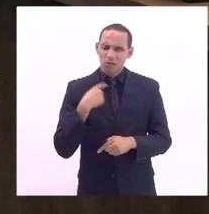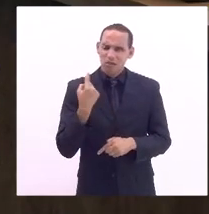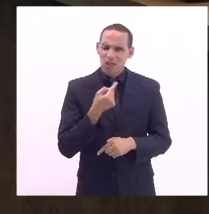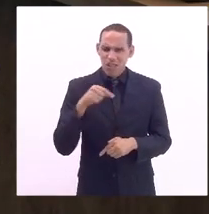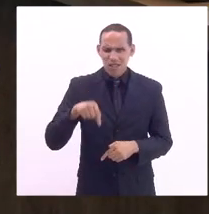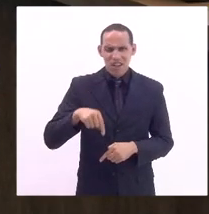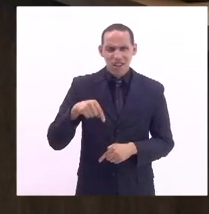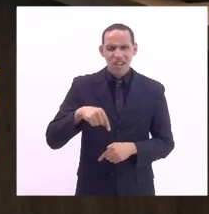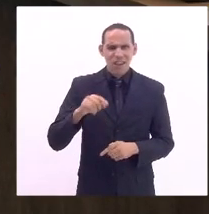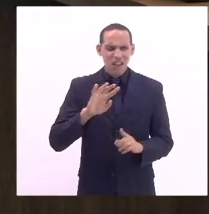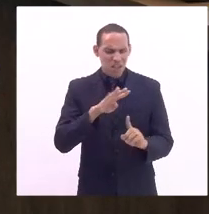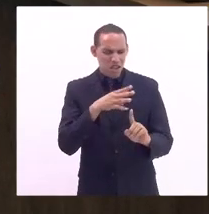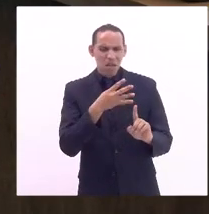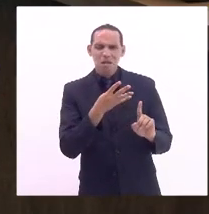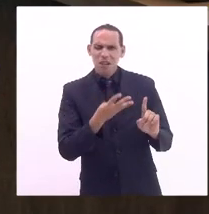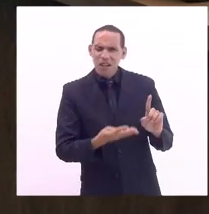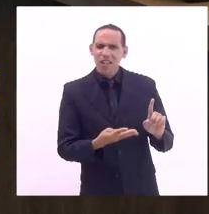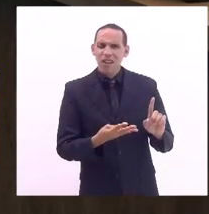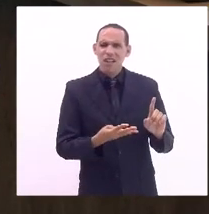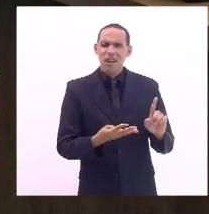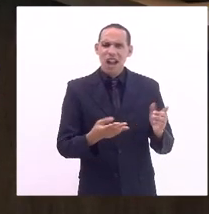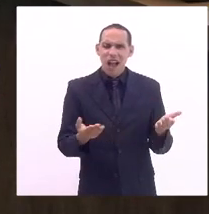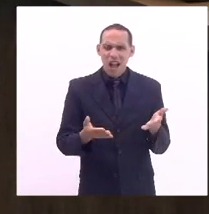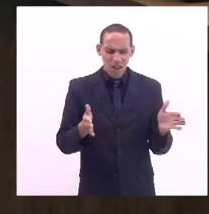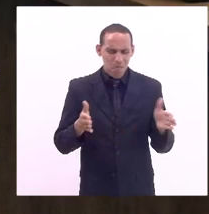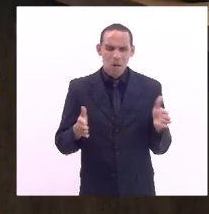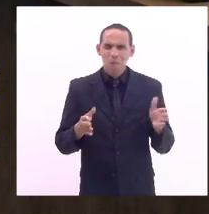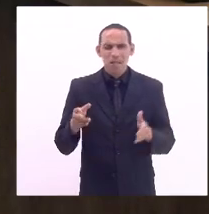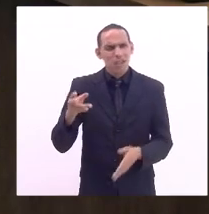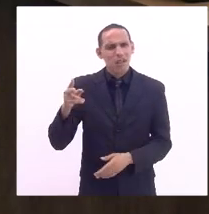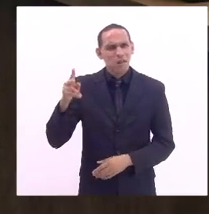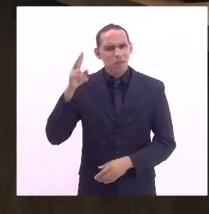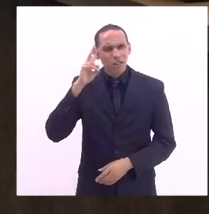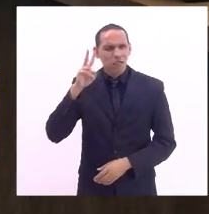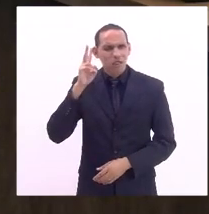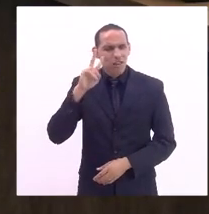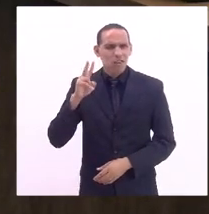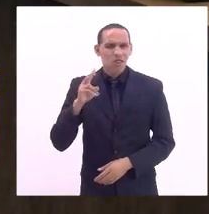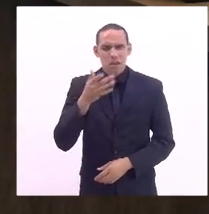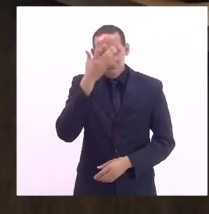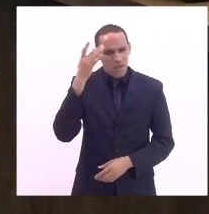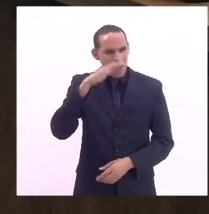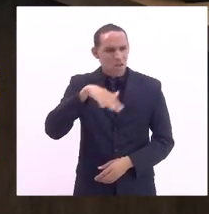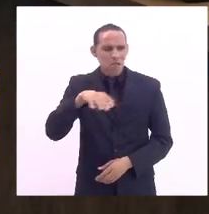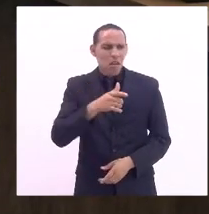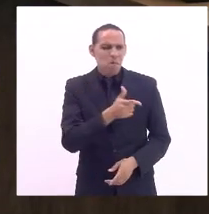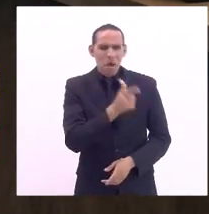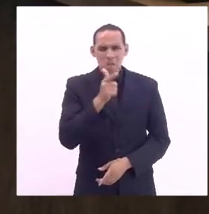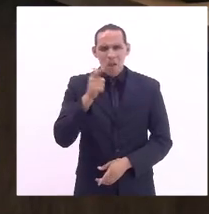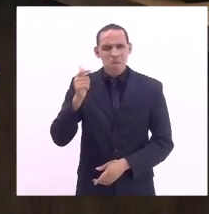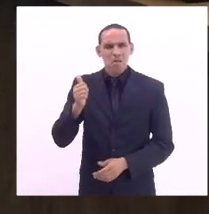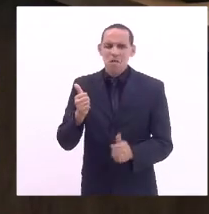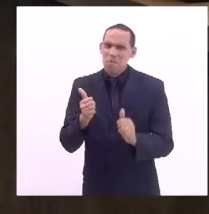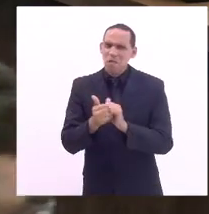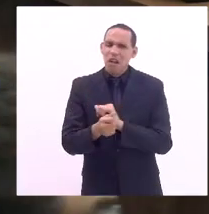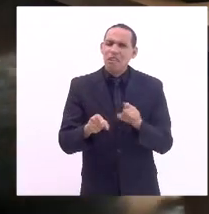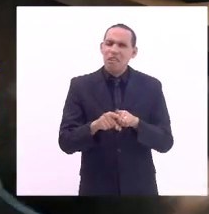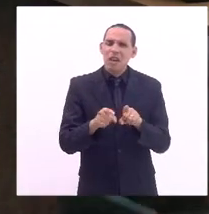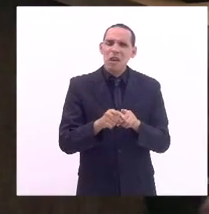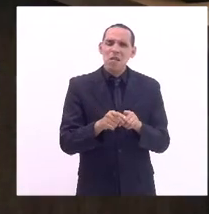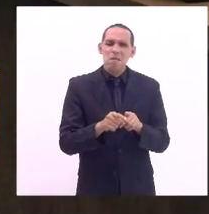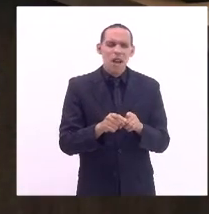que homenagear nesse triste momento histórico colecionador, atirador desportivo e